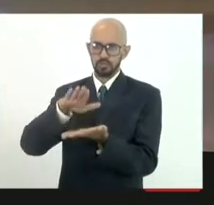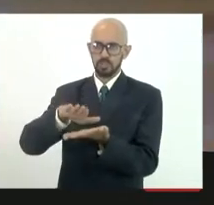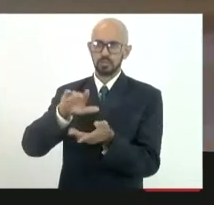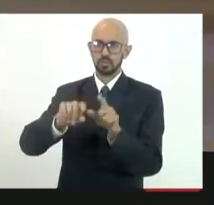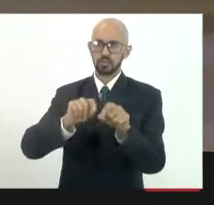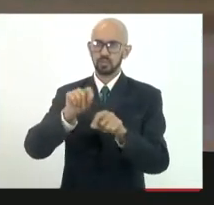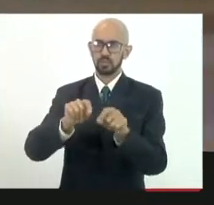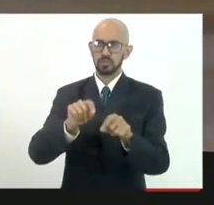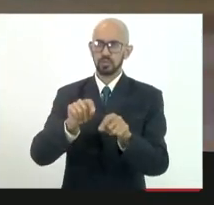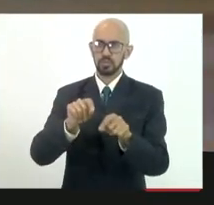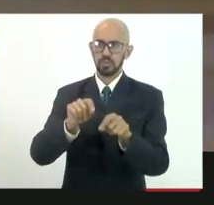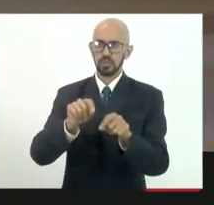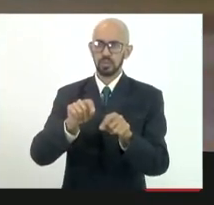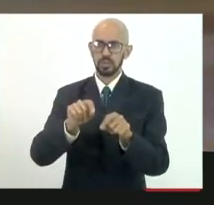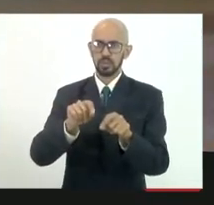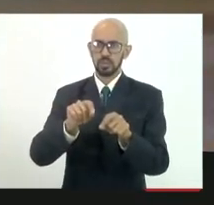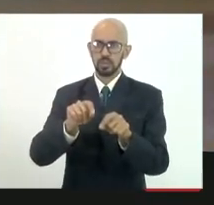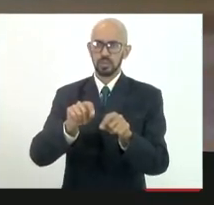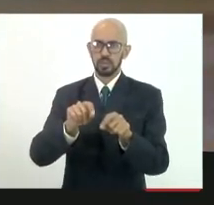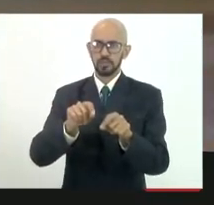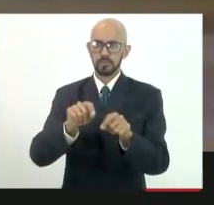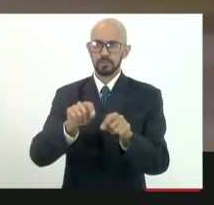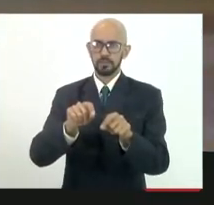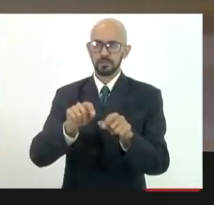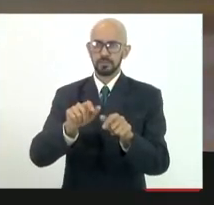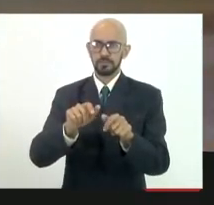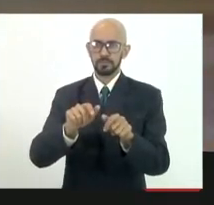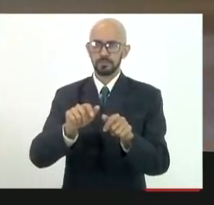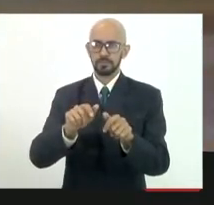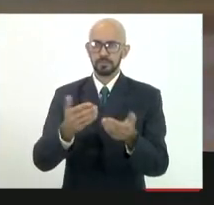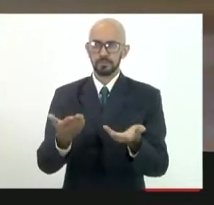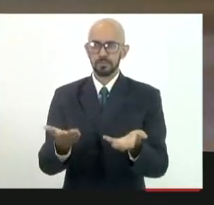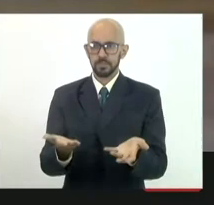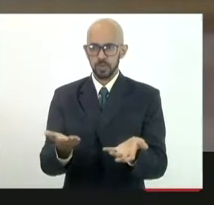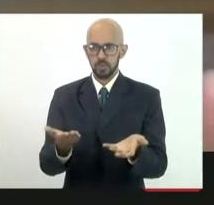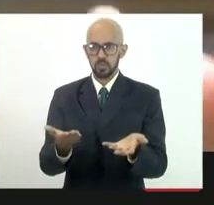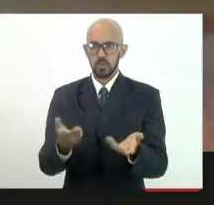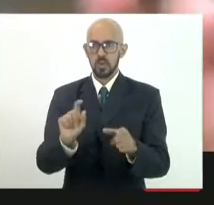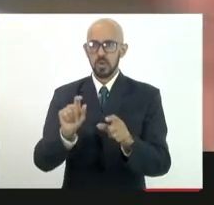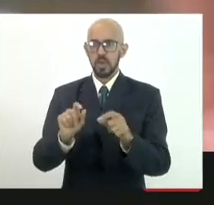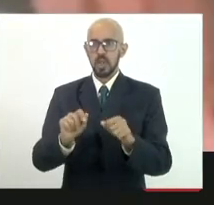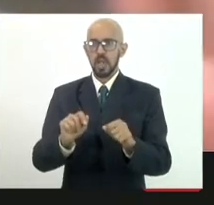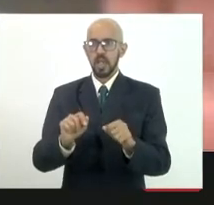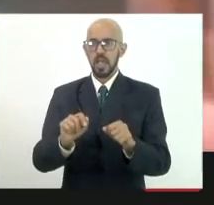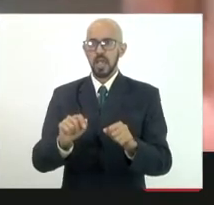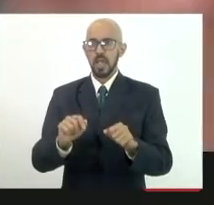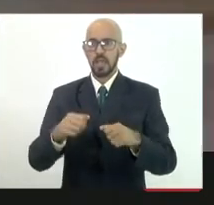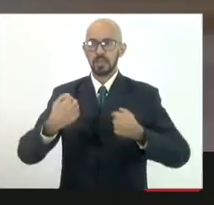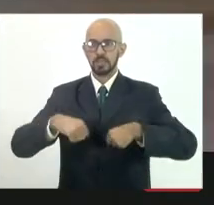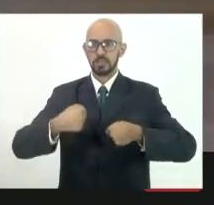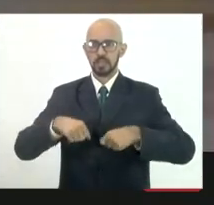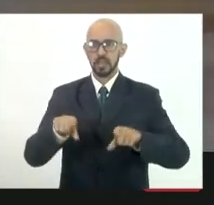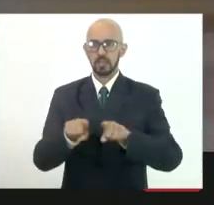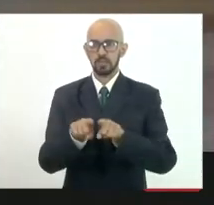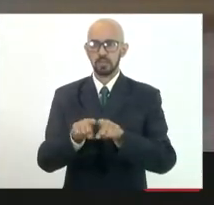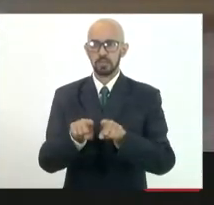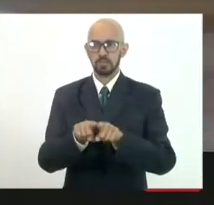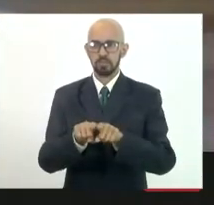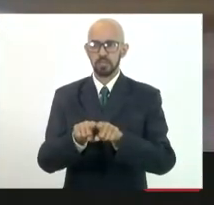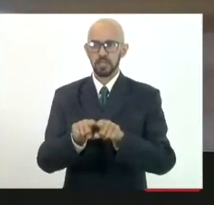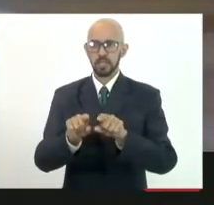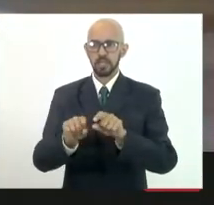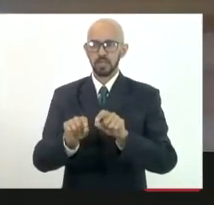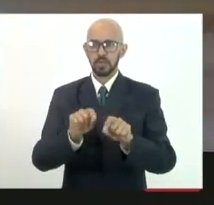forma, cobrar a efetivação de políticas. E, então, é necessário, primeiro, a gente situar